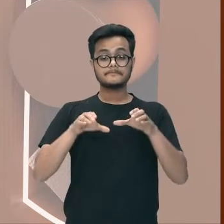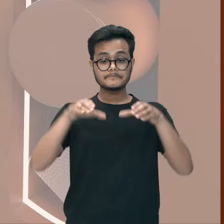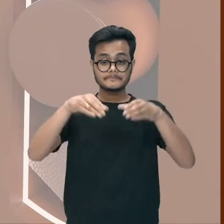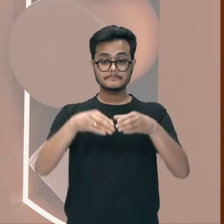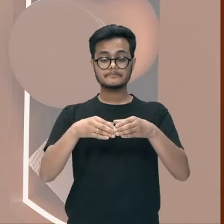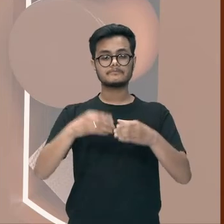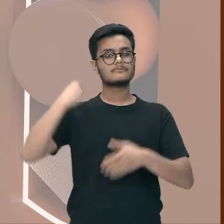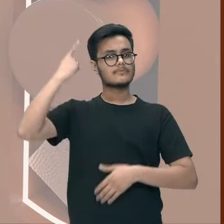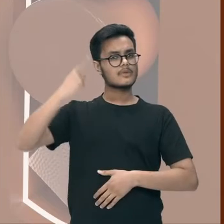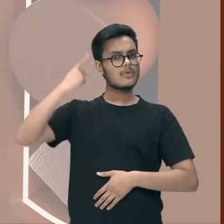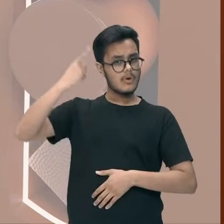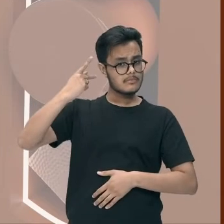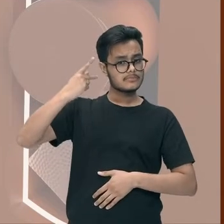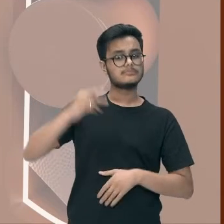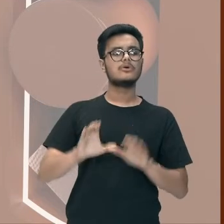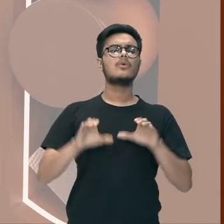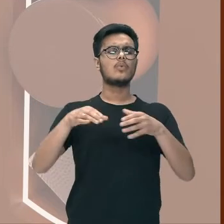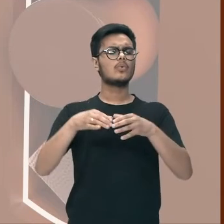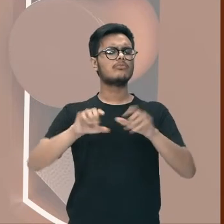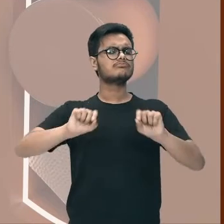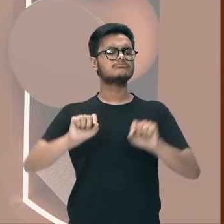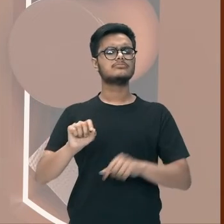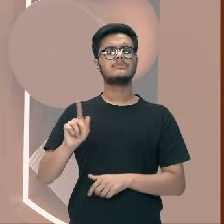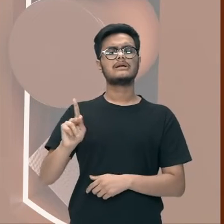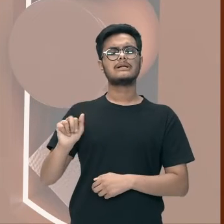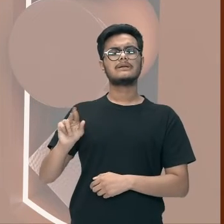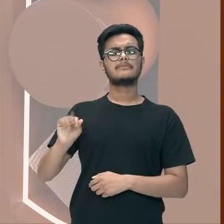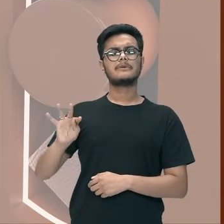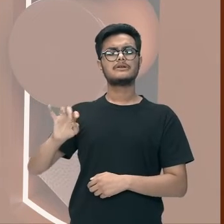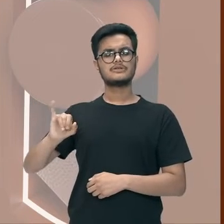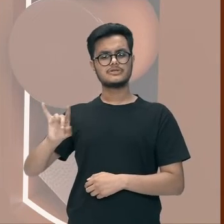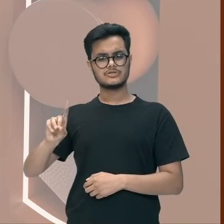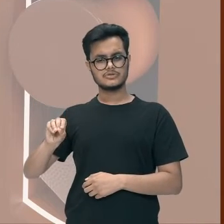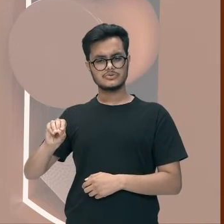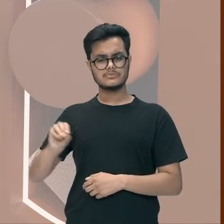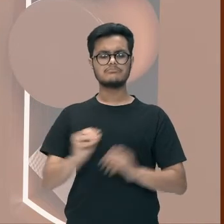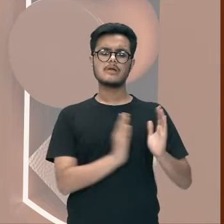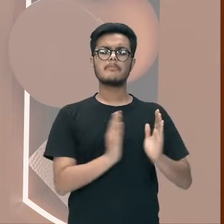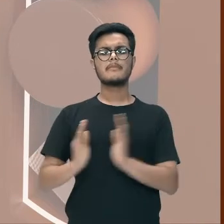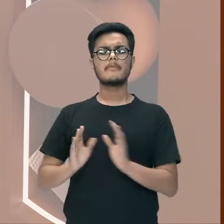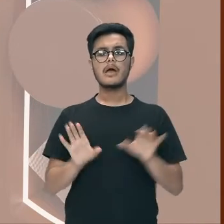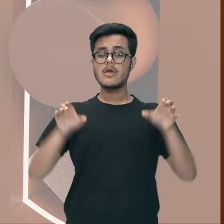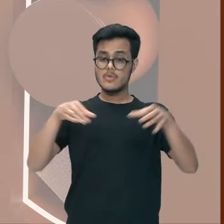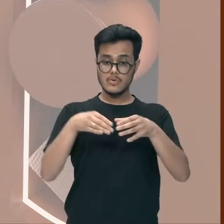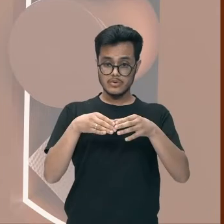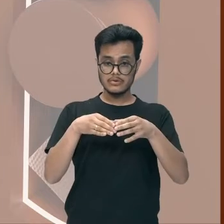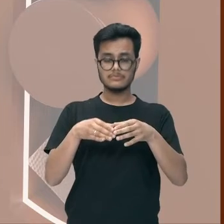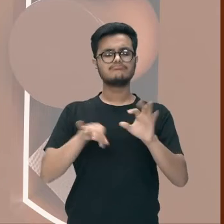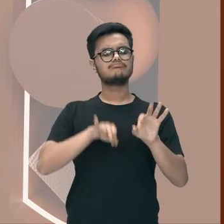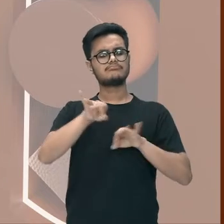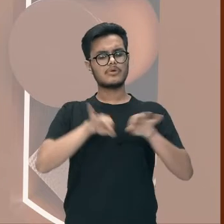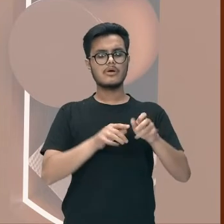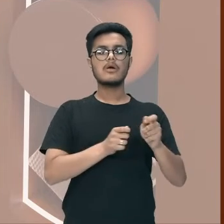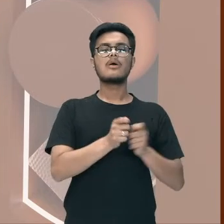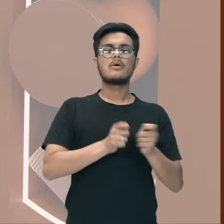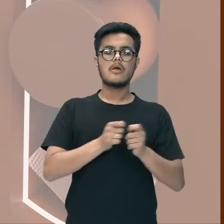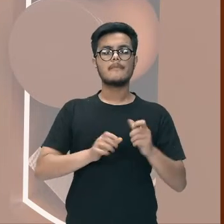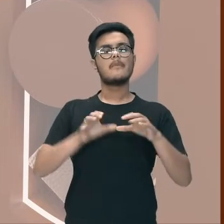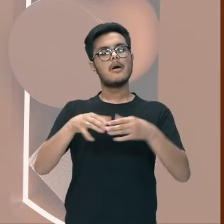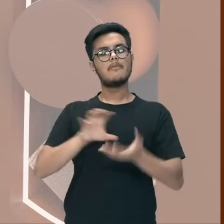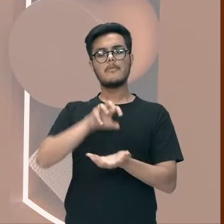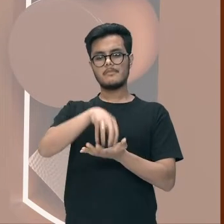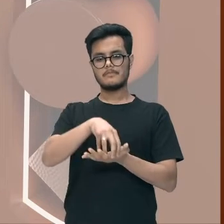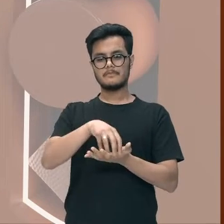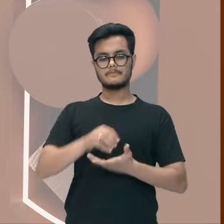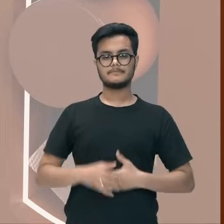o nome já diz. O que é partido? São partes, né? São grupos que se organizam, que têm